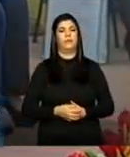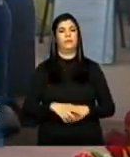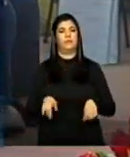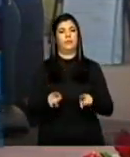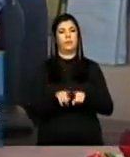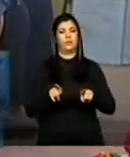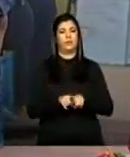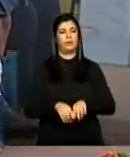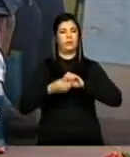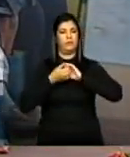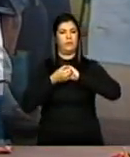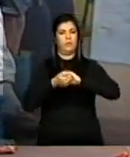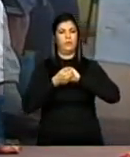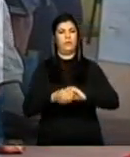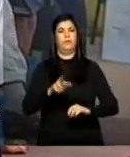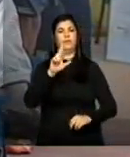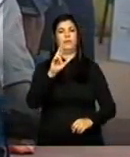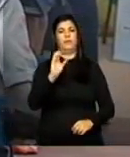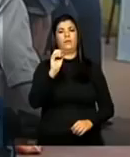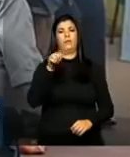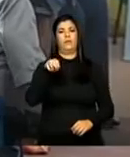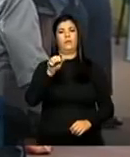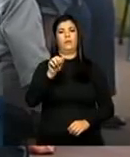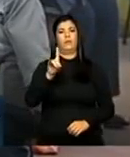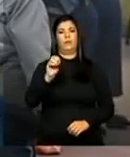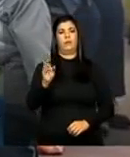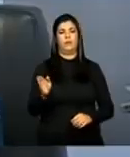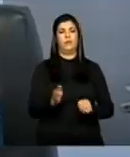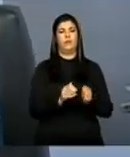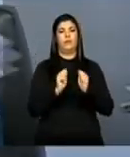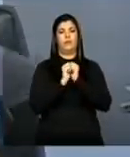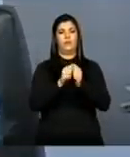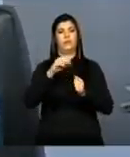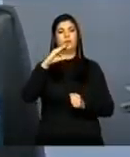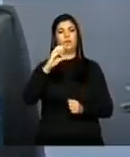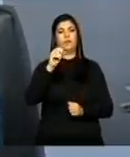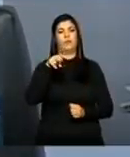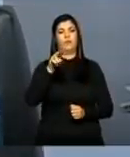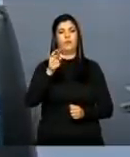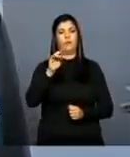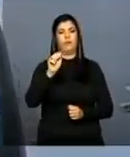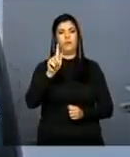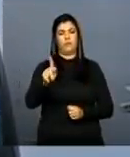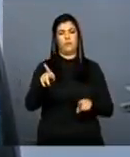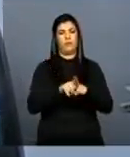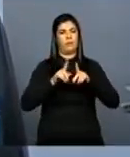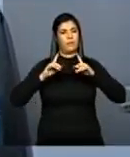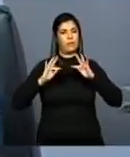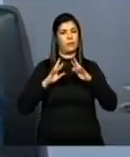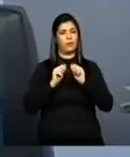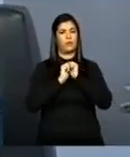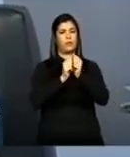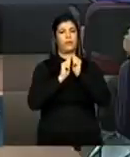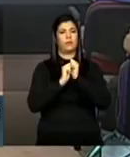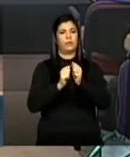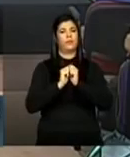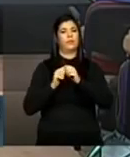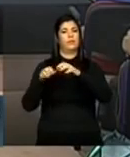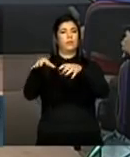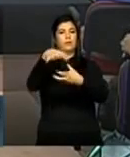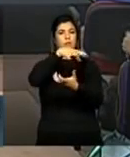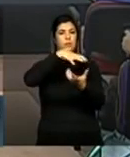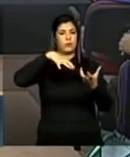Cumprimentar o Ronaldo, aqui representando a Contag, e cumprimentar todos os movimentos do campo em seu nome.